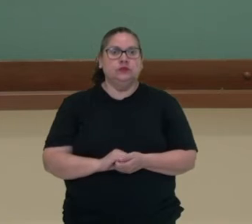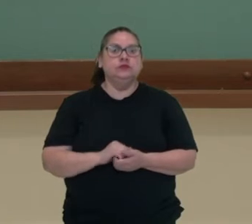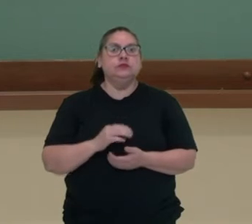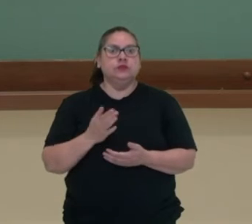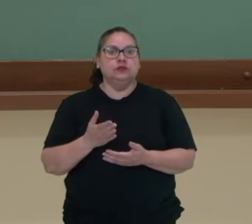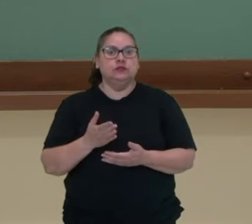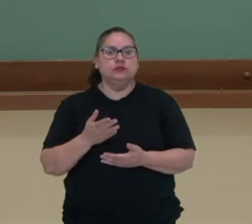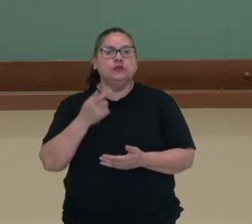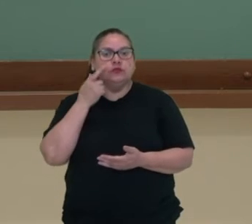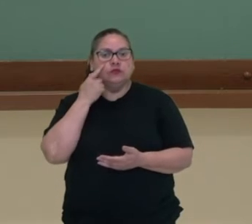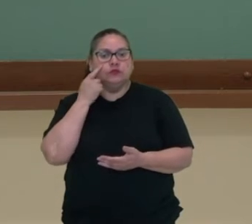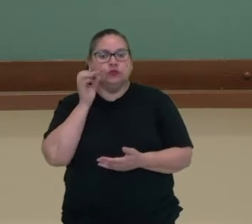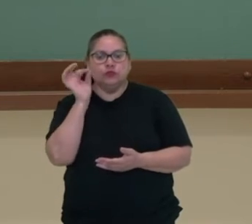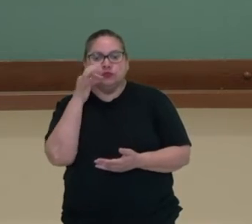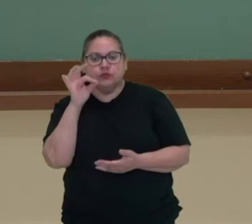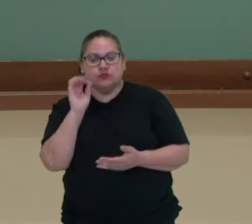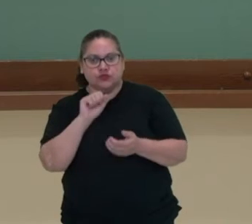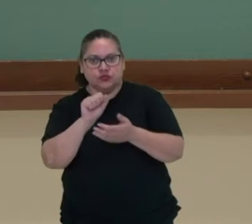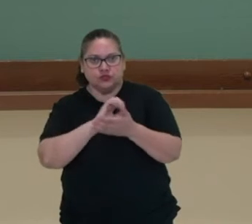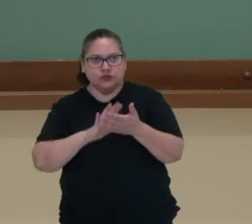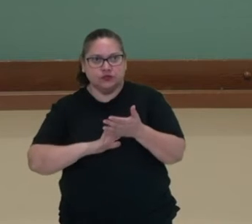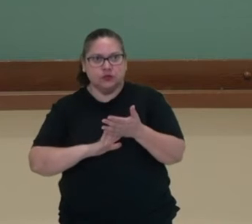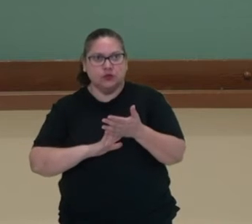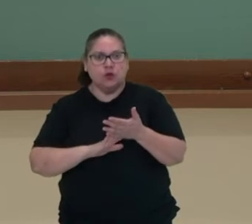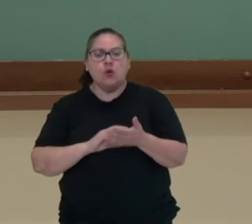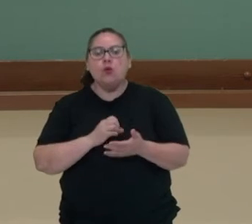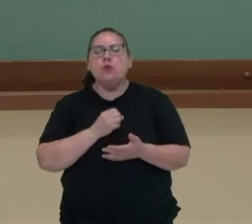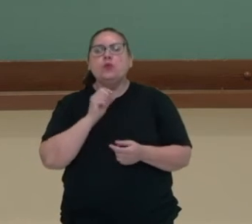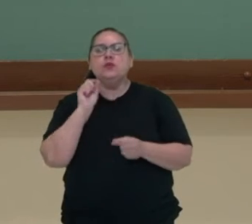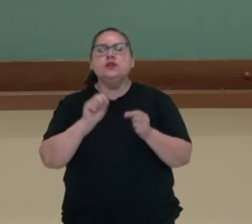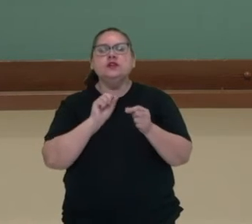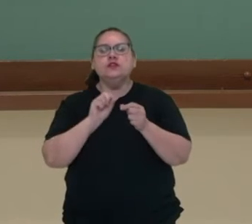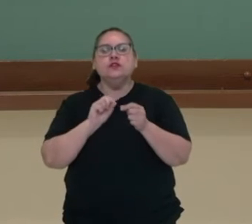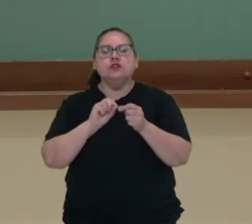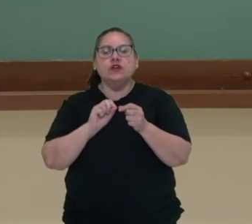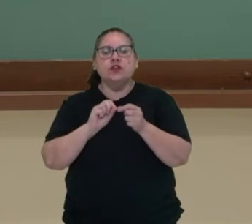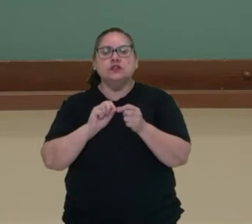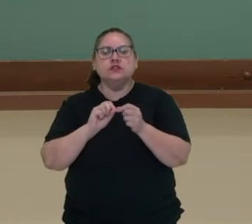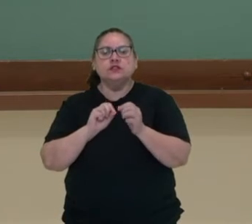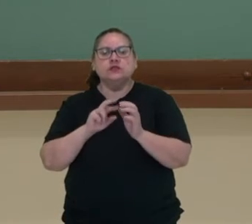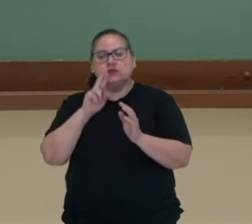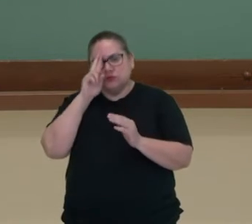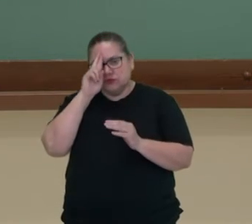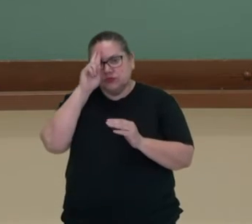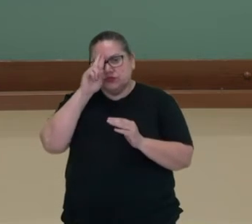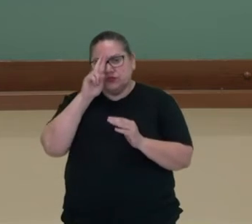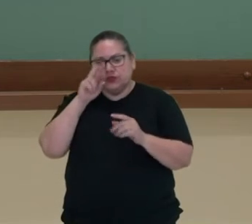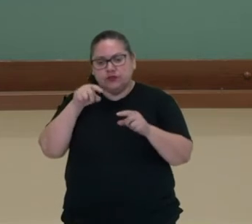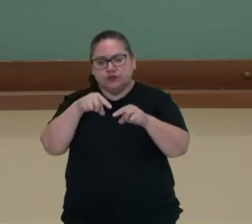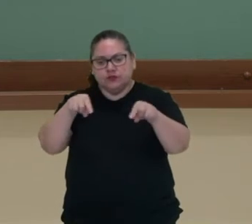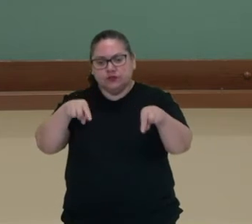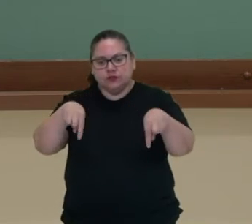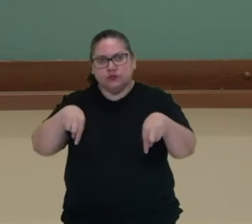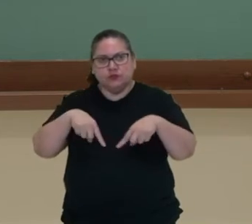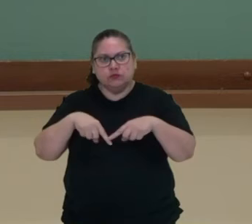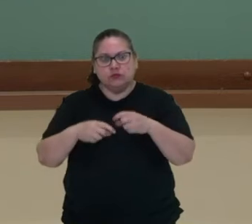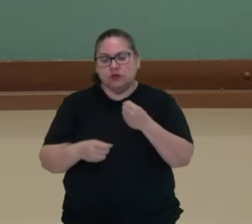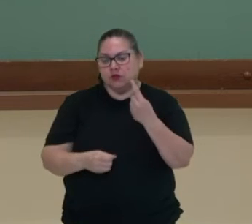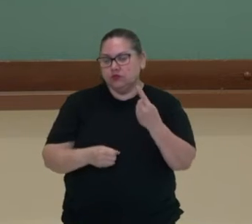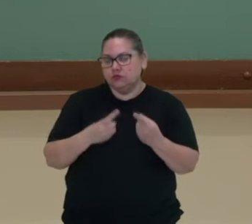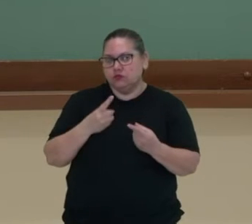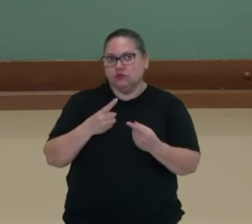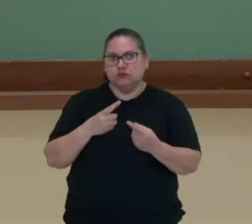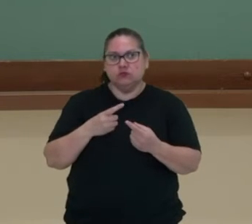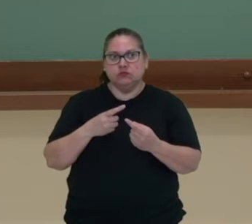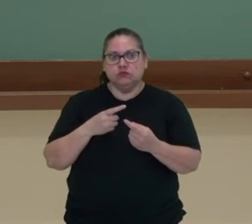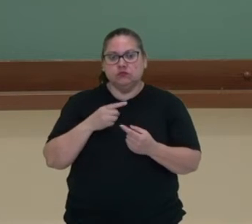Pessoal, vamos, portanto, corrigir a nossa atividade, né? Quais as atribuições dos chefes de turma, né? Trago aqui algumas, ó.